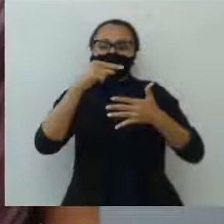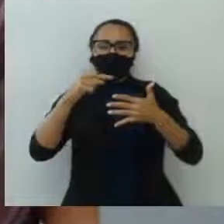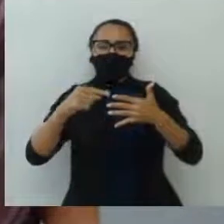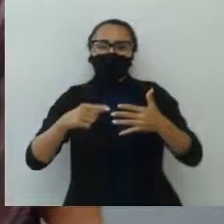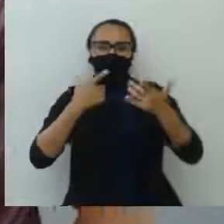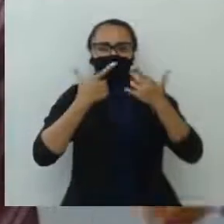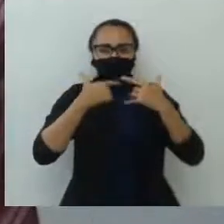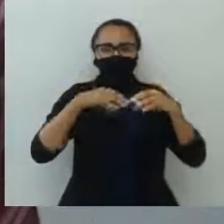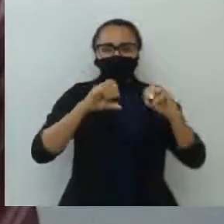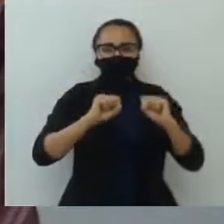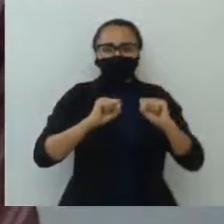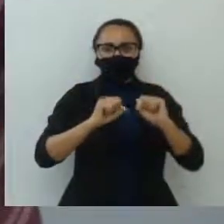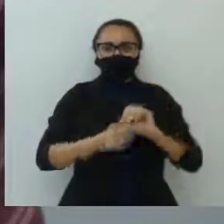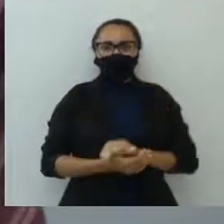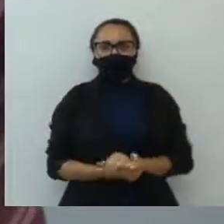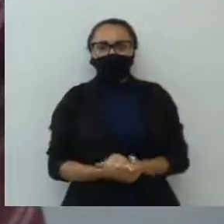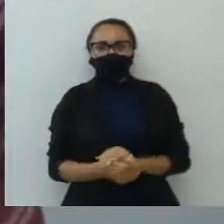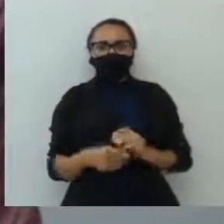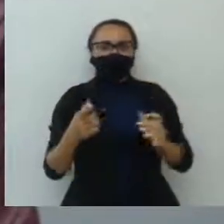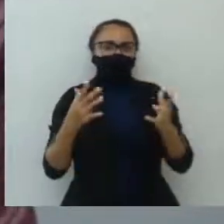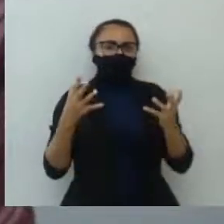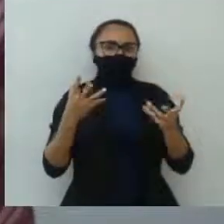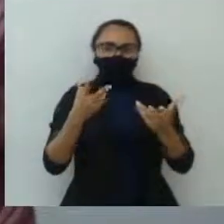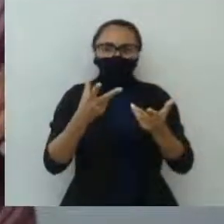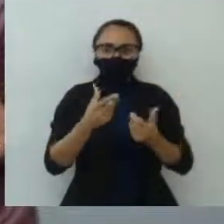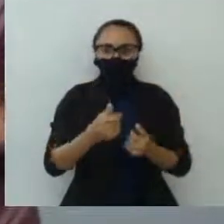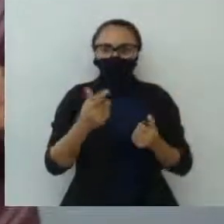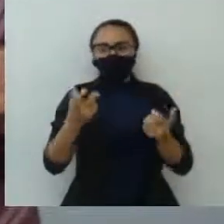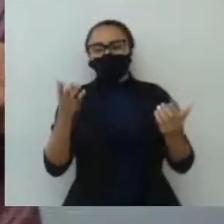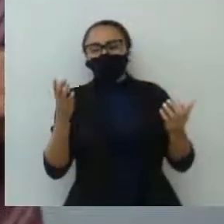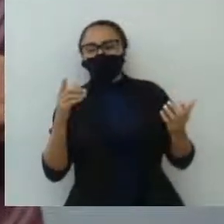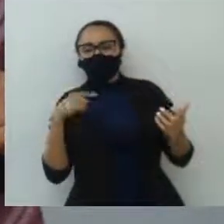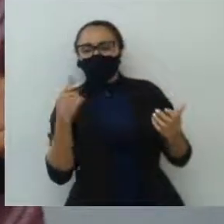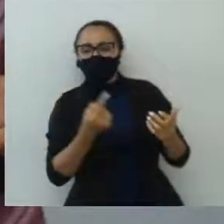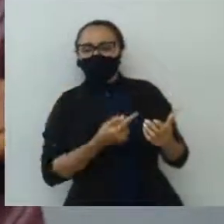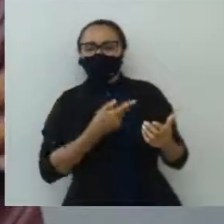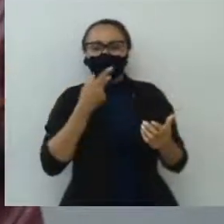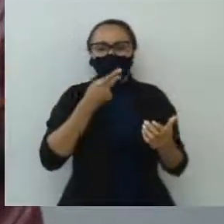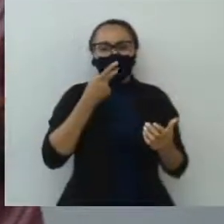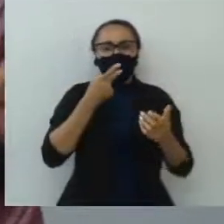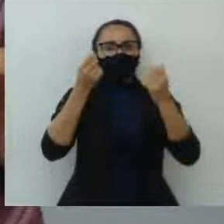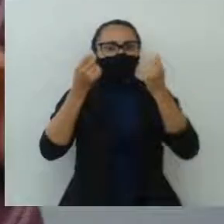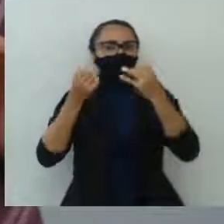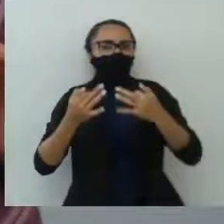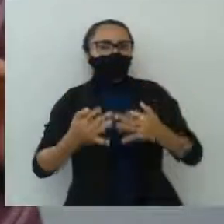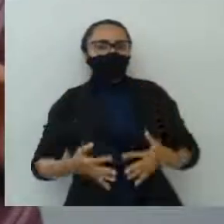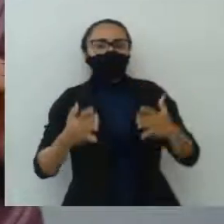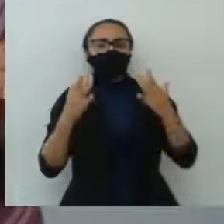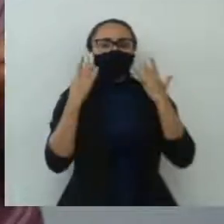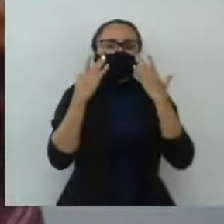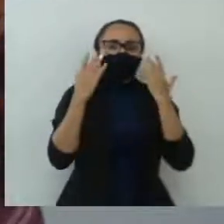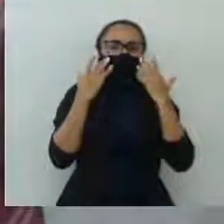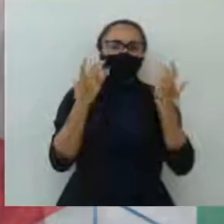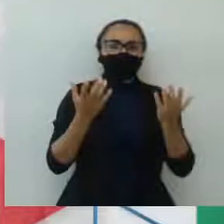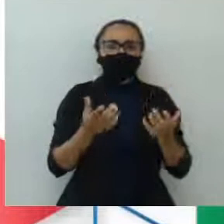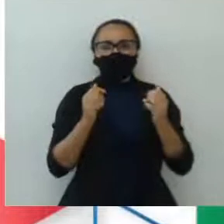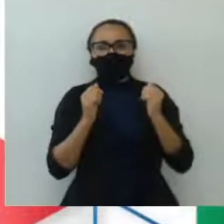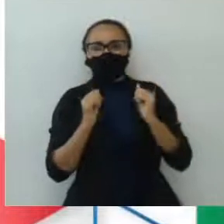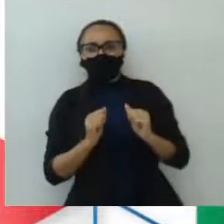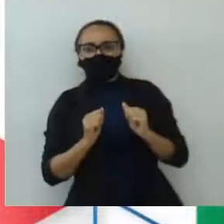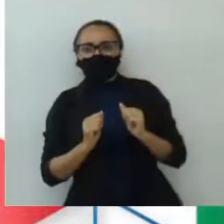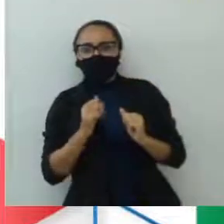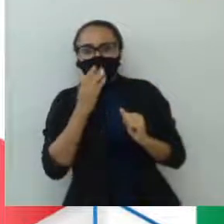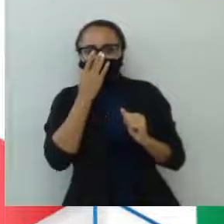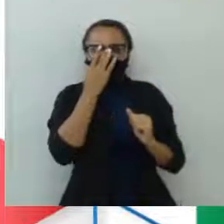linguagem teatral, que compõem todo esse mundo que a gente está falando, que é o teatro. Então, cada encenação teatral, a gente pode